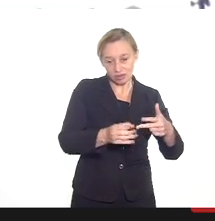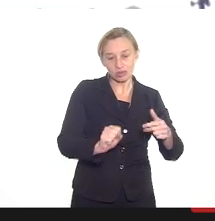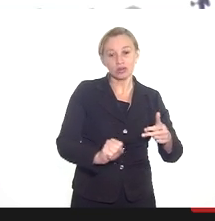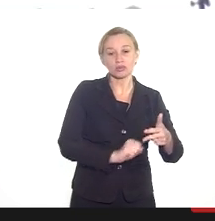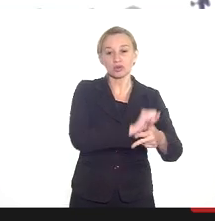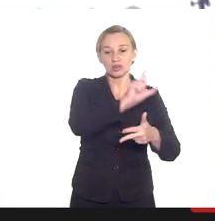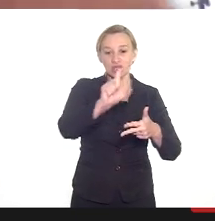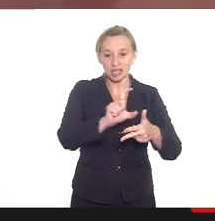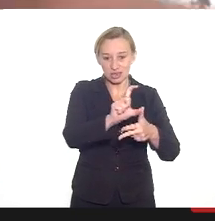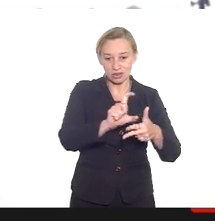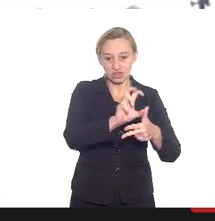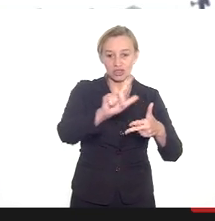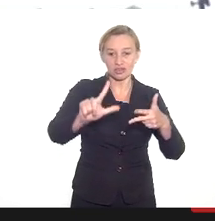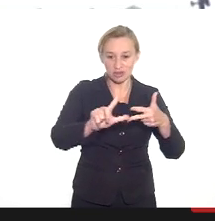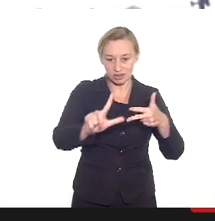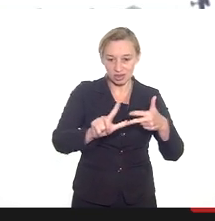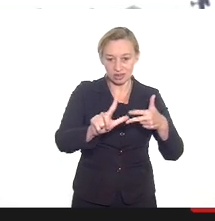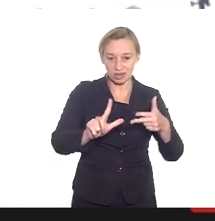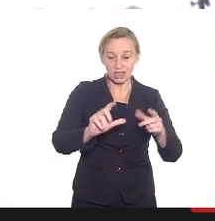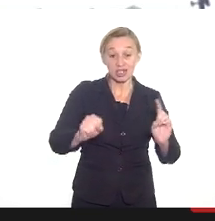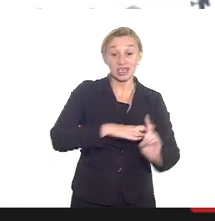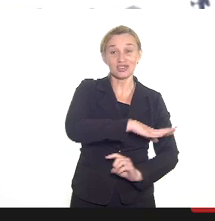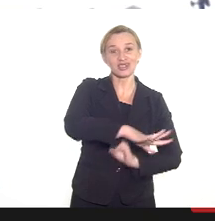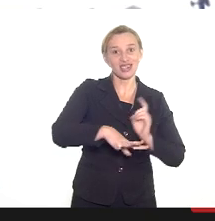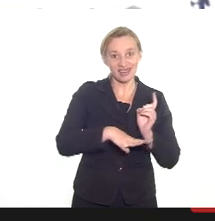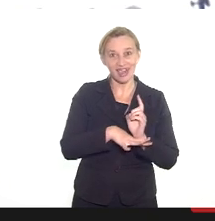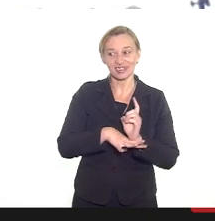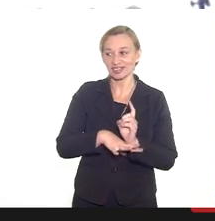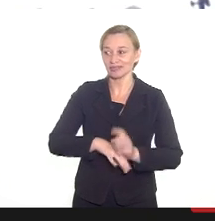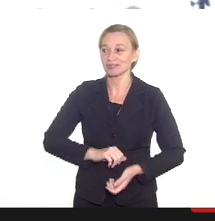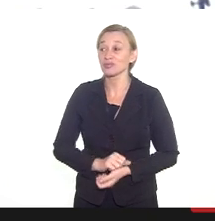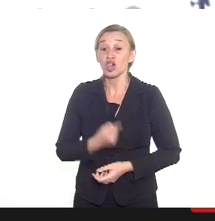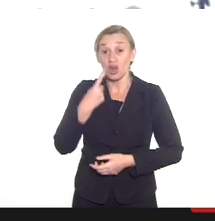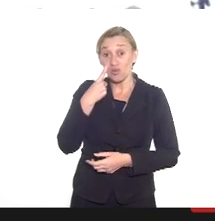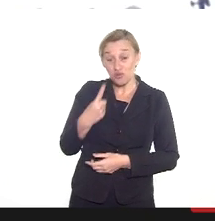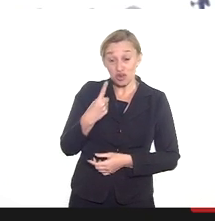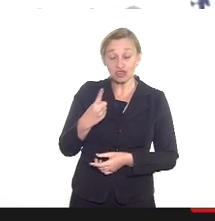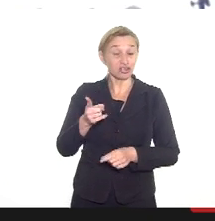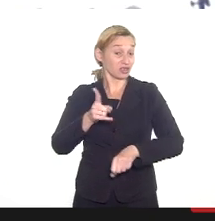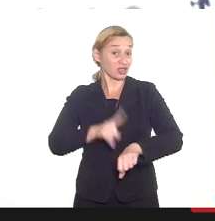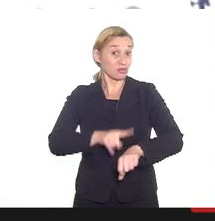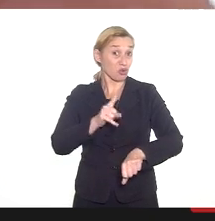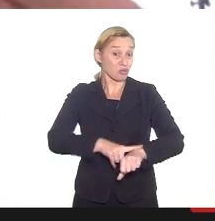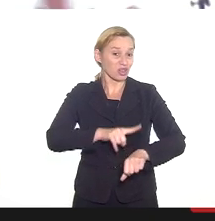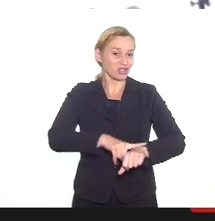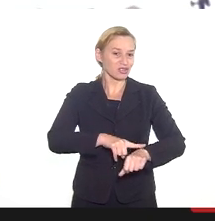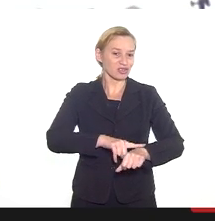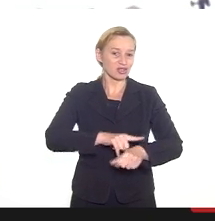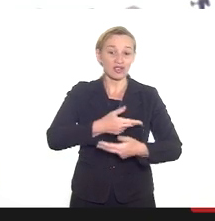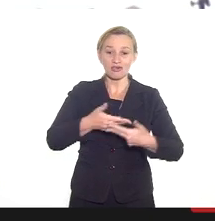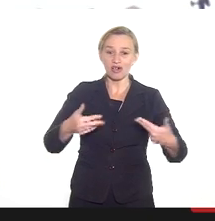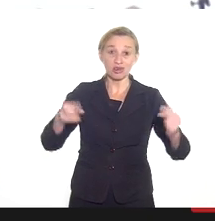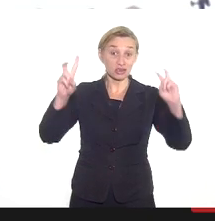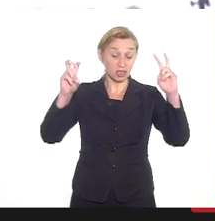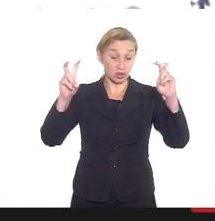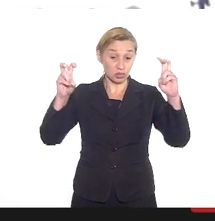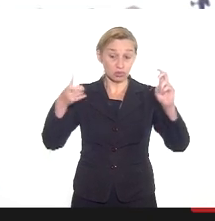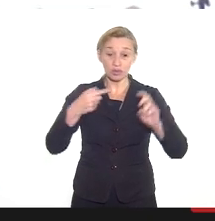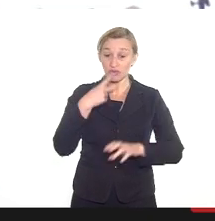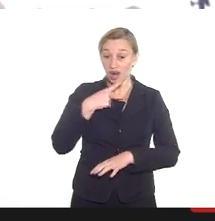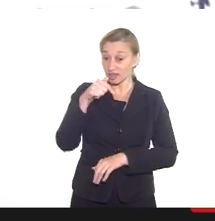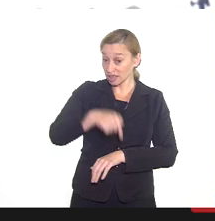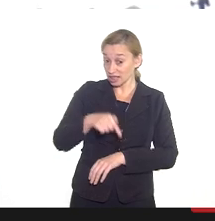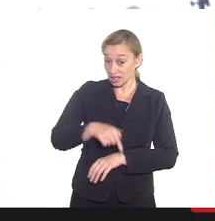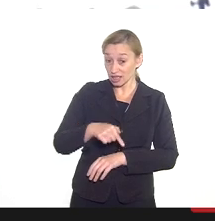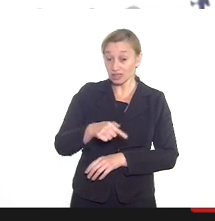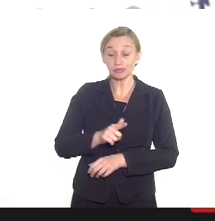Executivo e o Parlamento e a sociedade civil. Então, assim, eu vejo que nesse momento muitas situações foram colocadas com